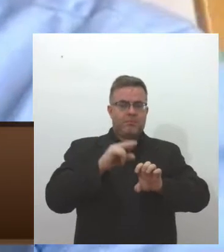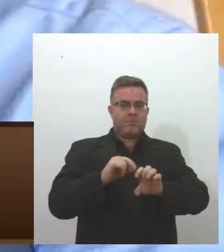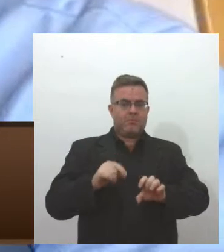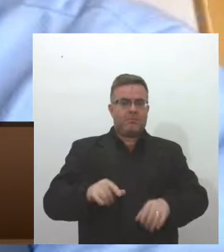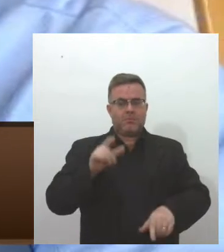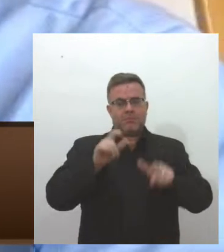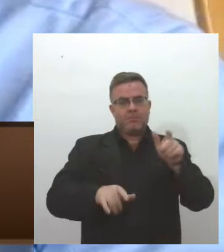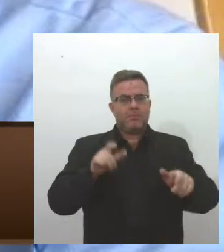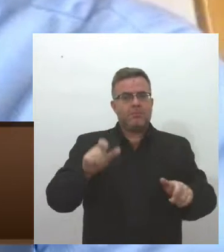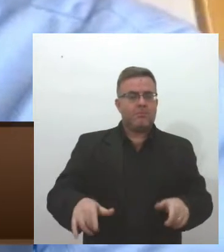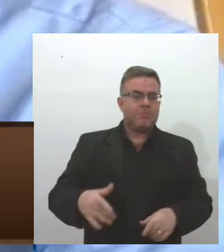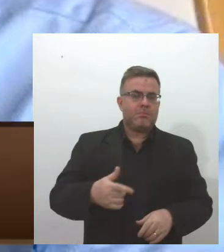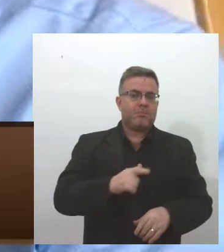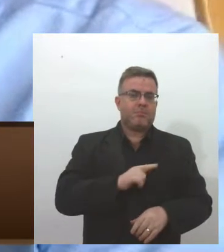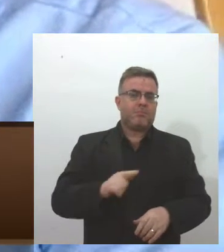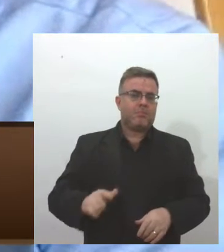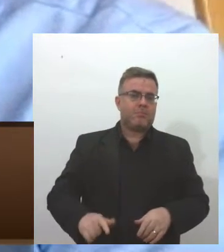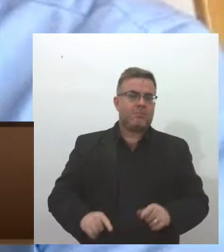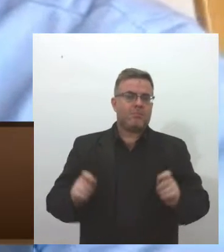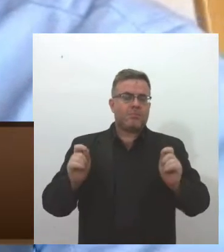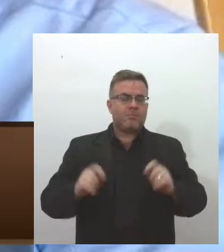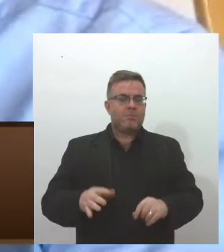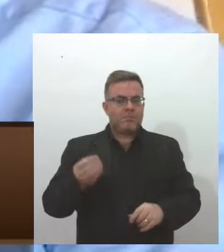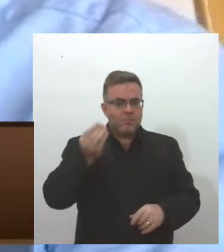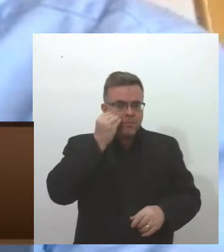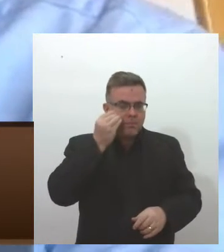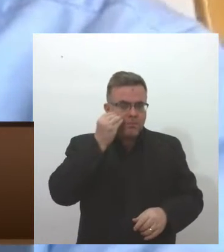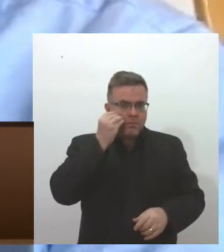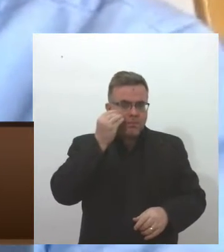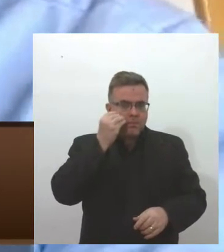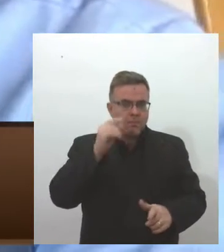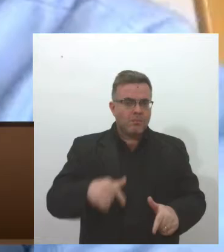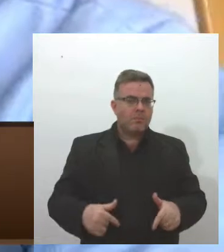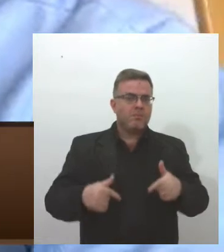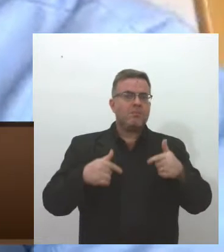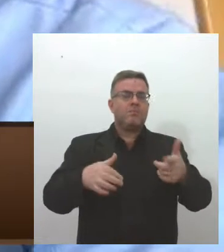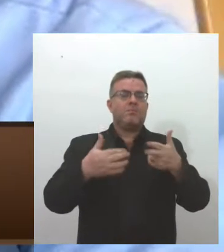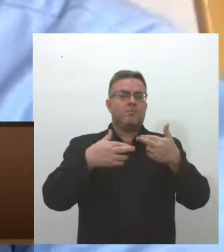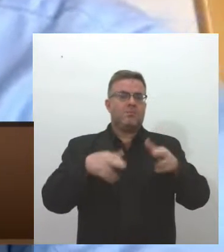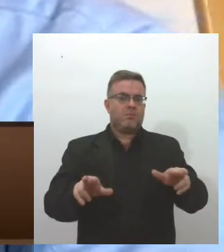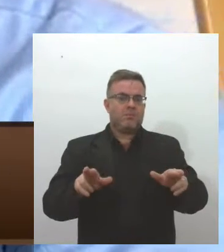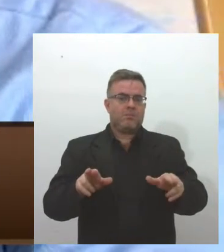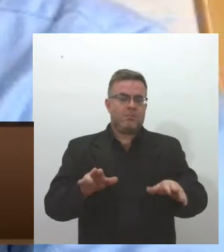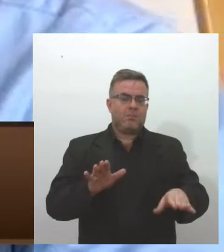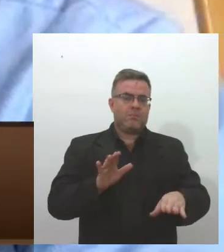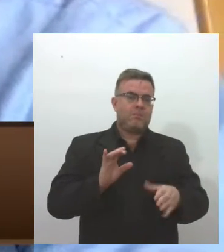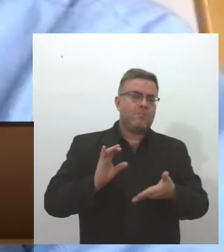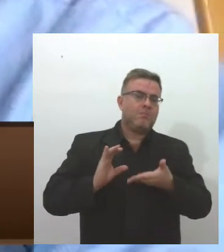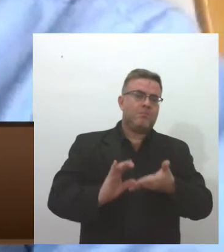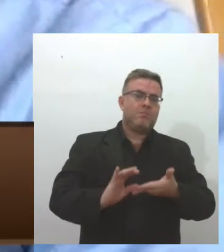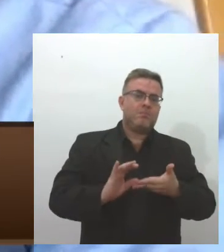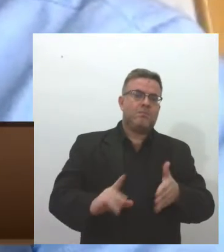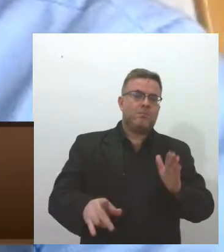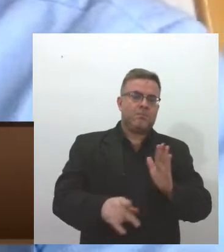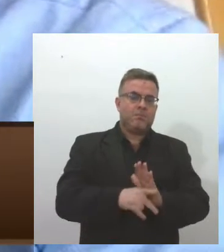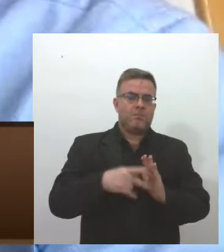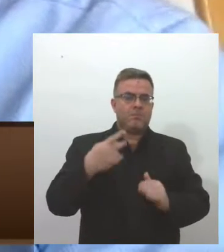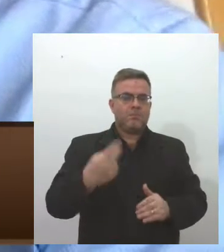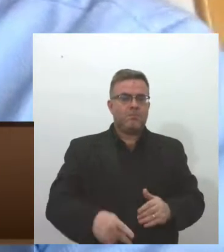público, né, ele tentar o máximo possível ser um indutor dos investimentos privados que vão gerar